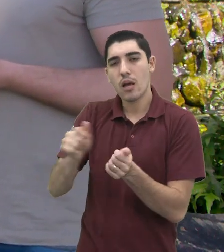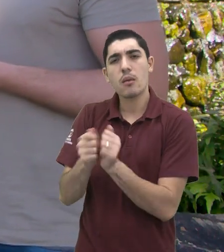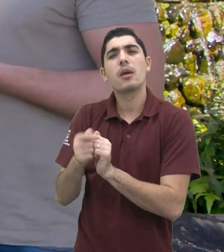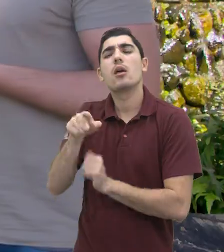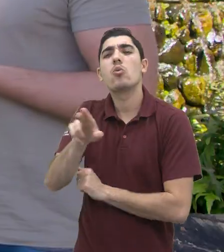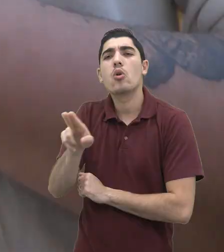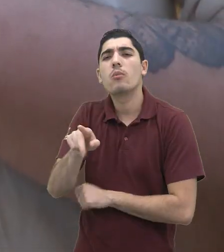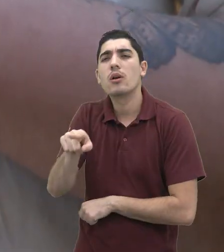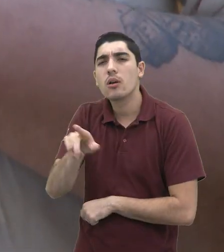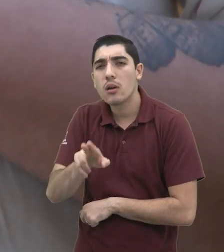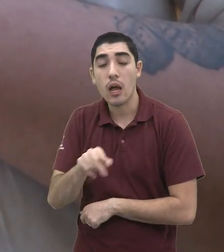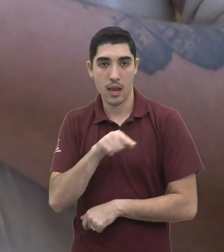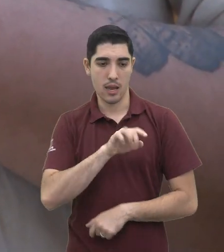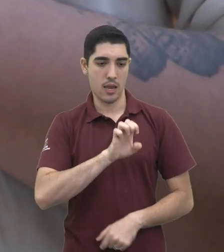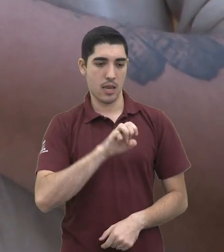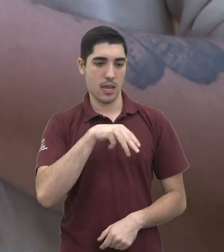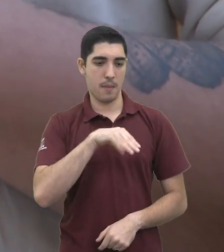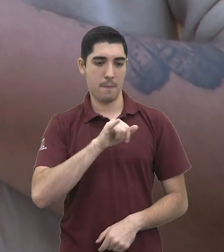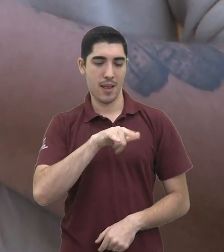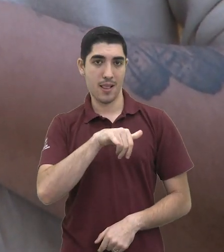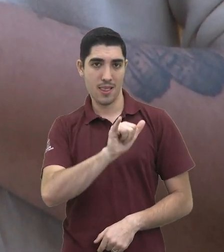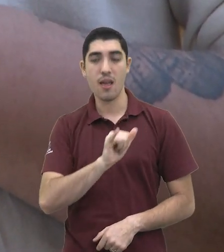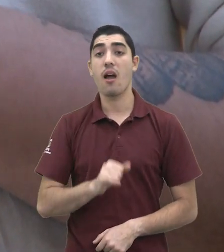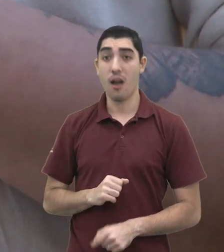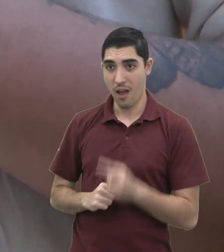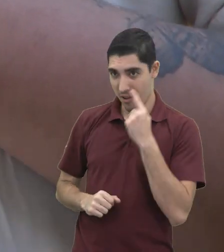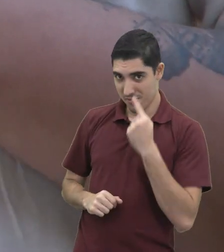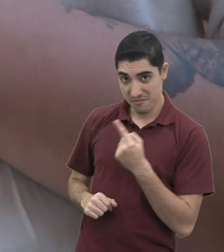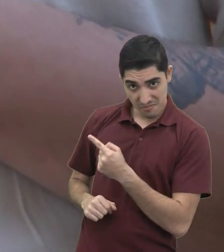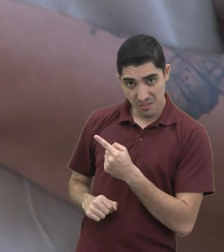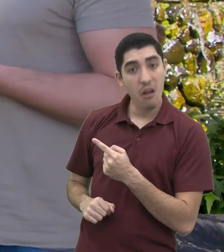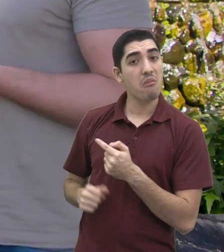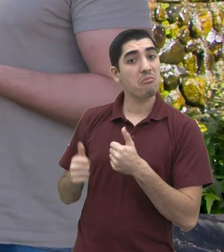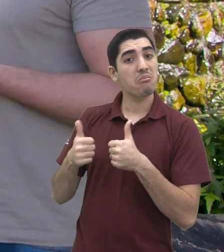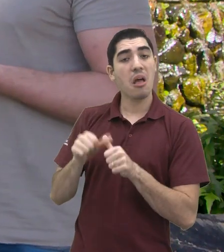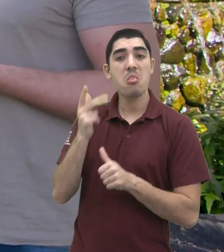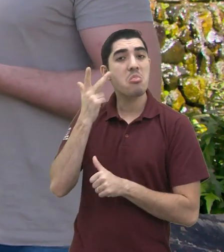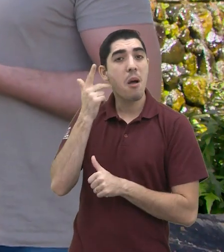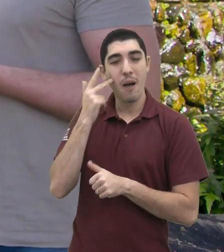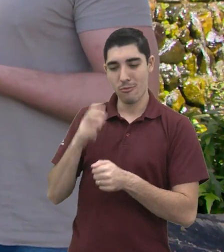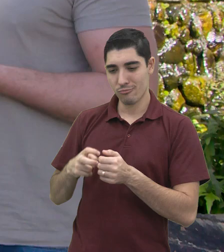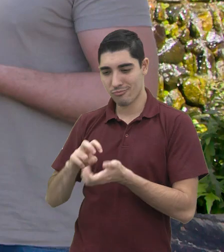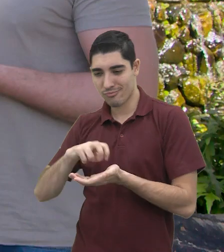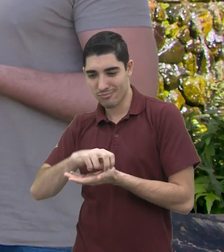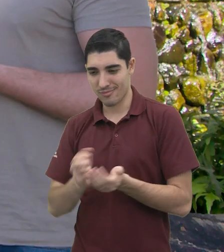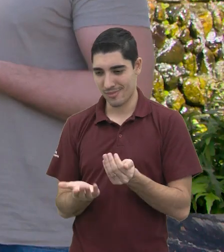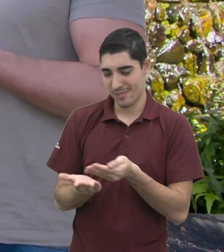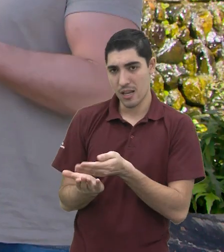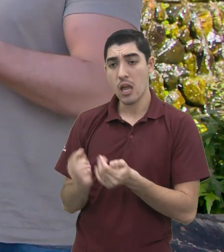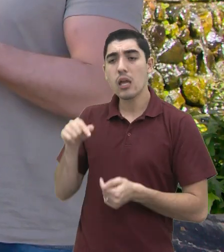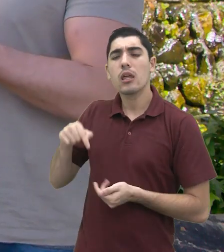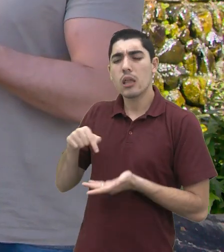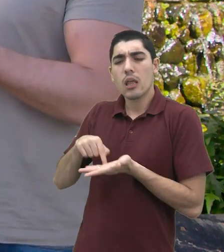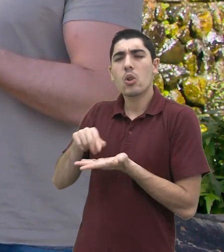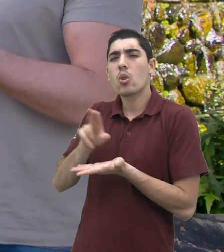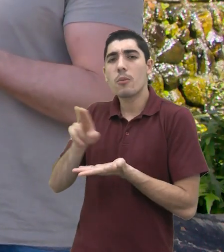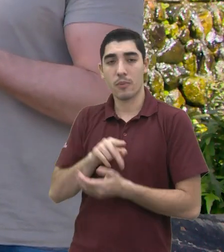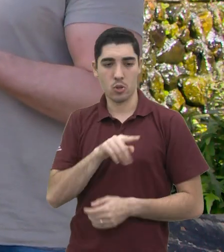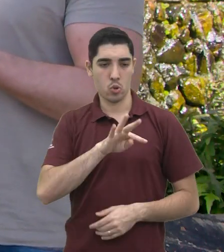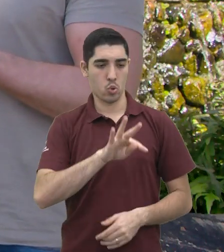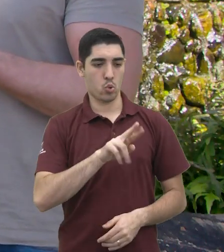A gente vê, como é o nome dessa que tá com você? Essa aqui é a Emily. A Emily. A Emily, vocês veem que tá ali, ó, correndo na mão dele o tempo todo. Agora que tá